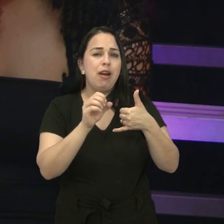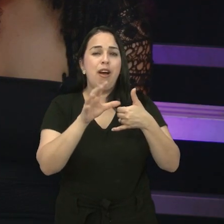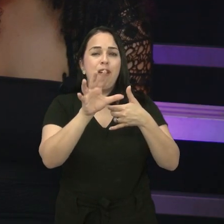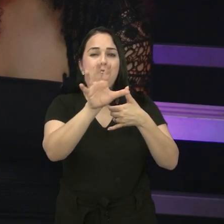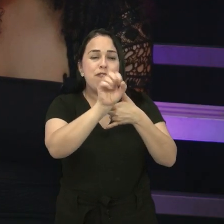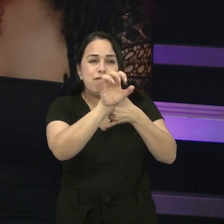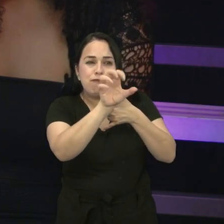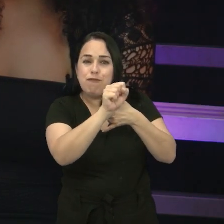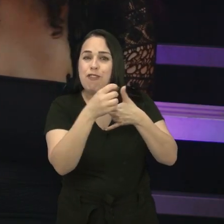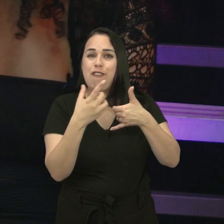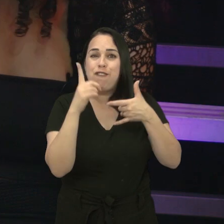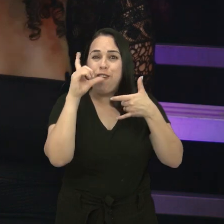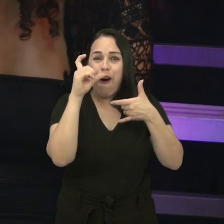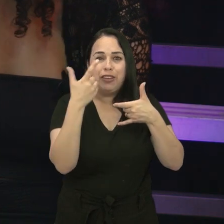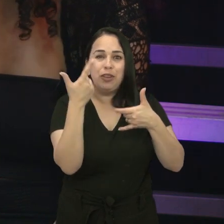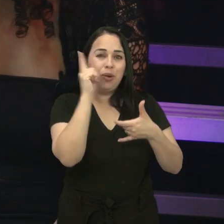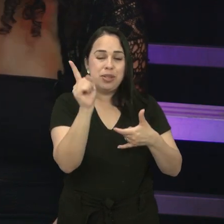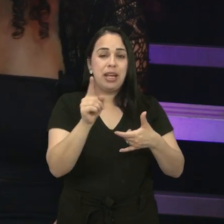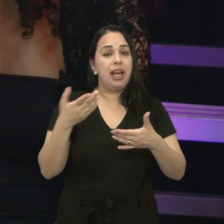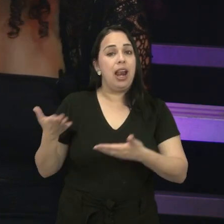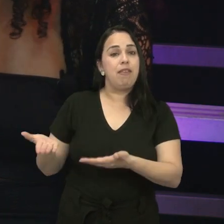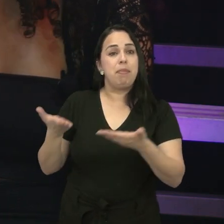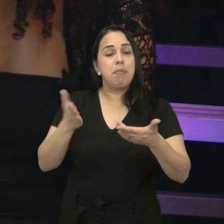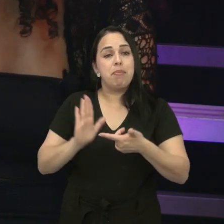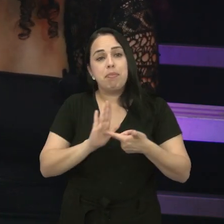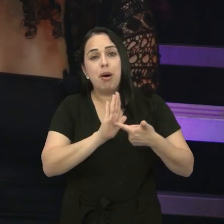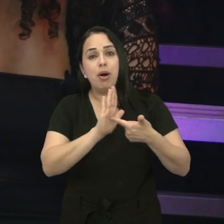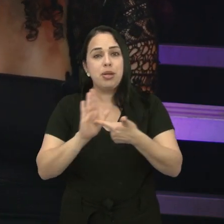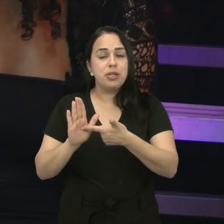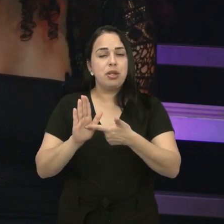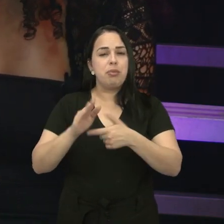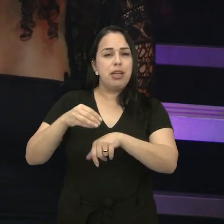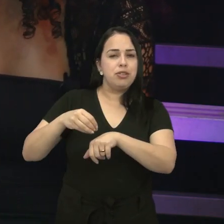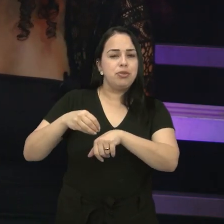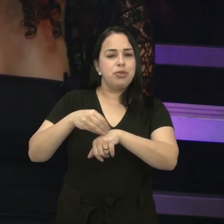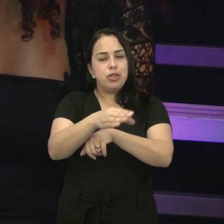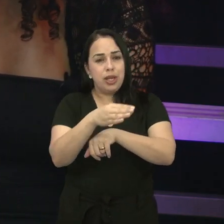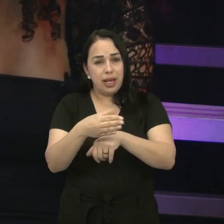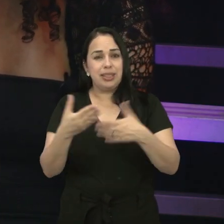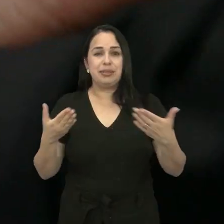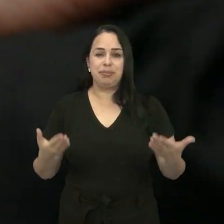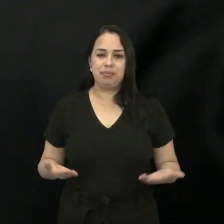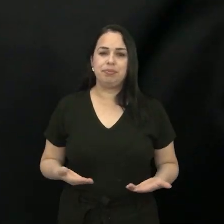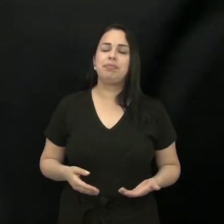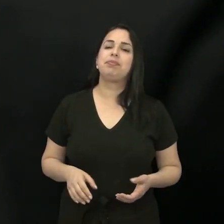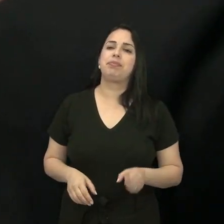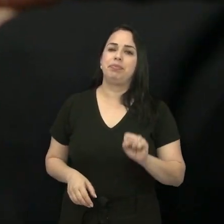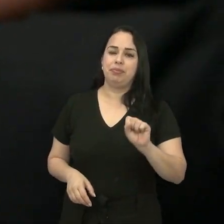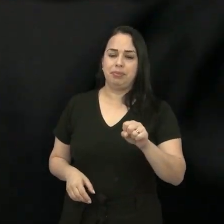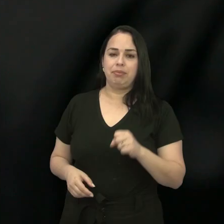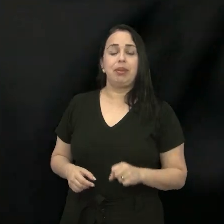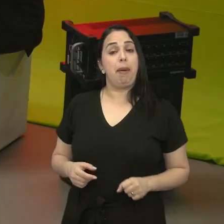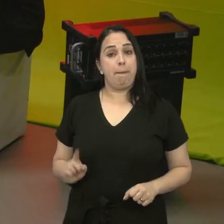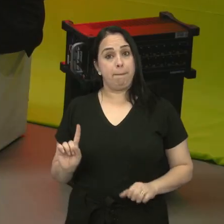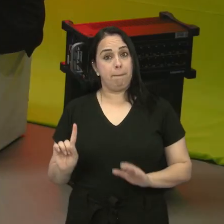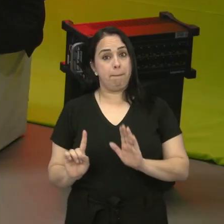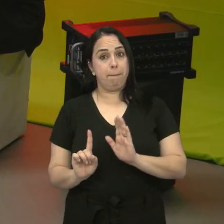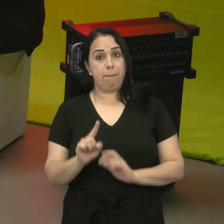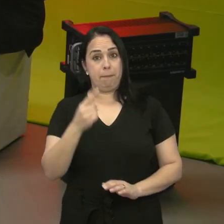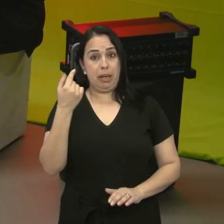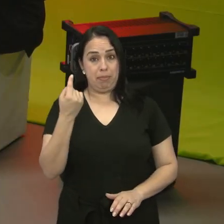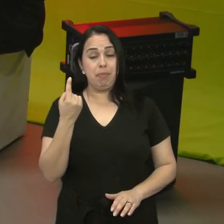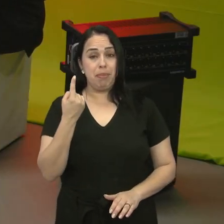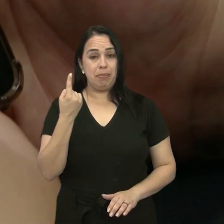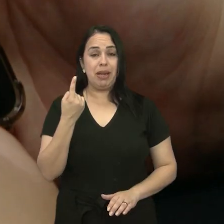para a Nadine trazer aqui o celular dela e mostrar algumas orientações, passar algumas dicas, né? Sim, isso. Bom, a primeira dica na hora